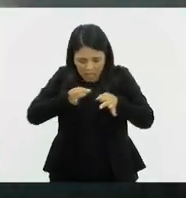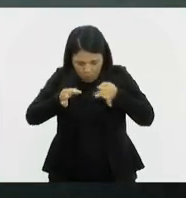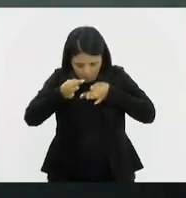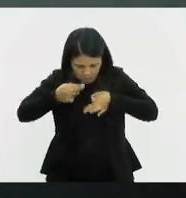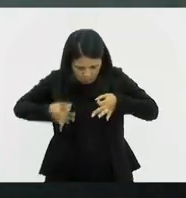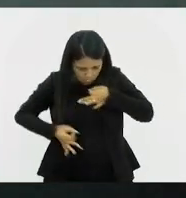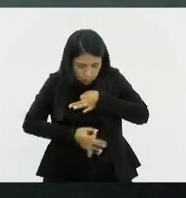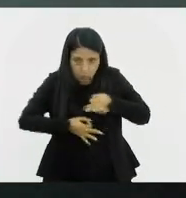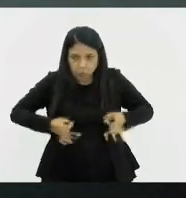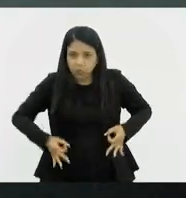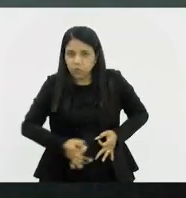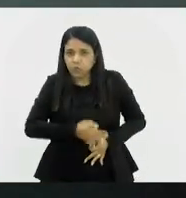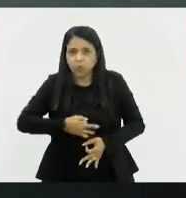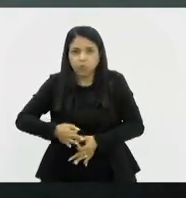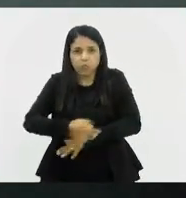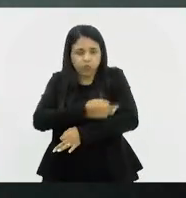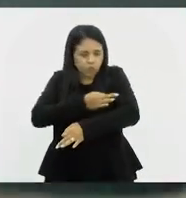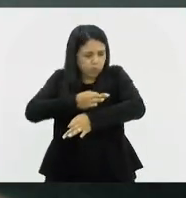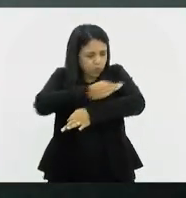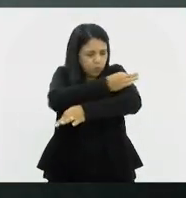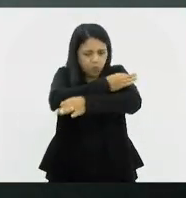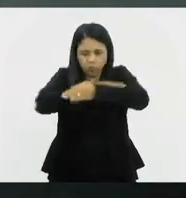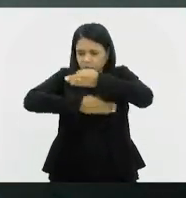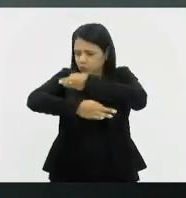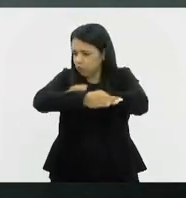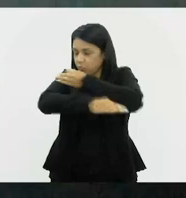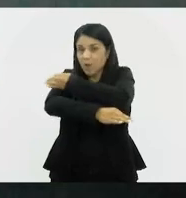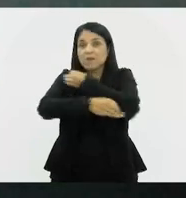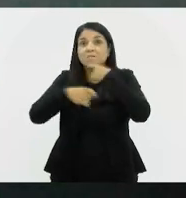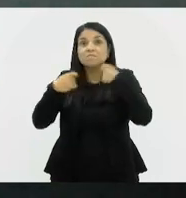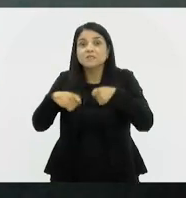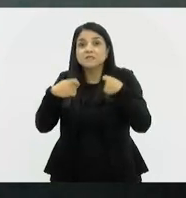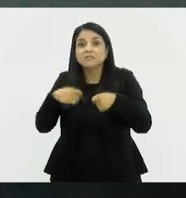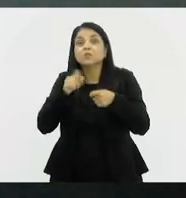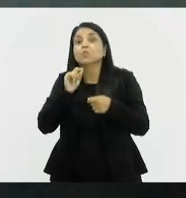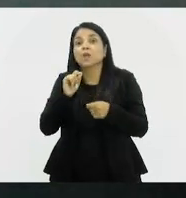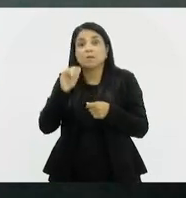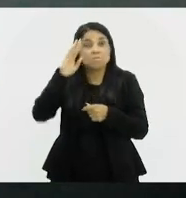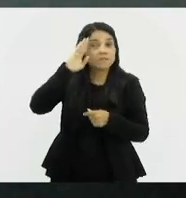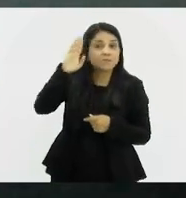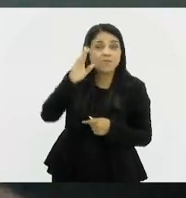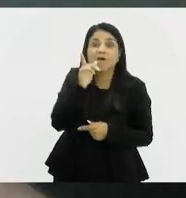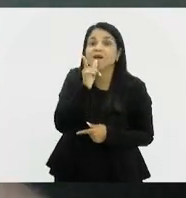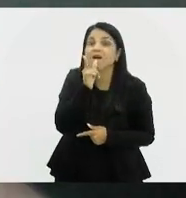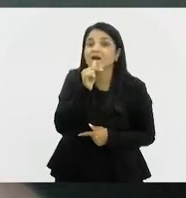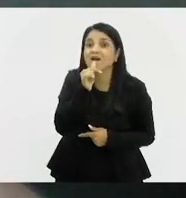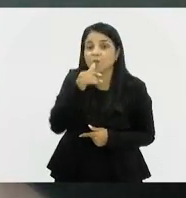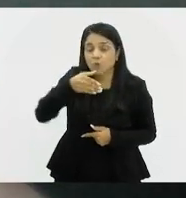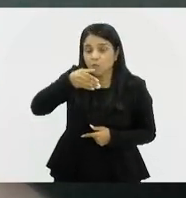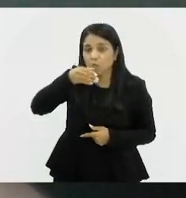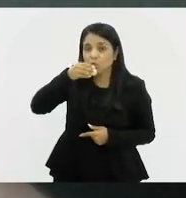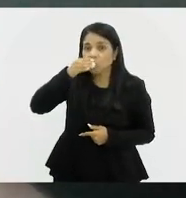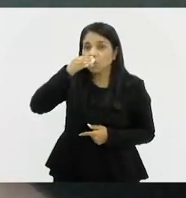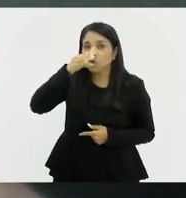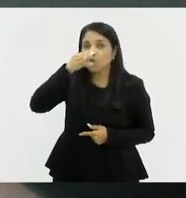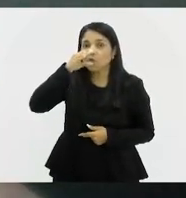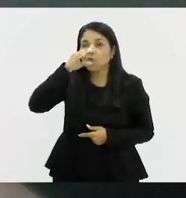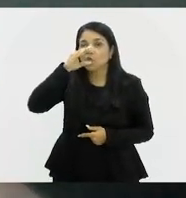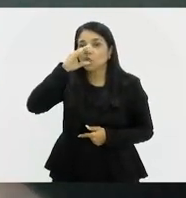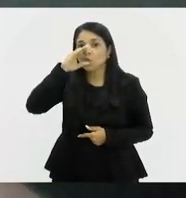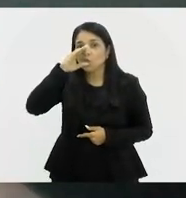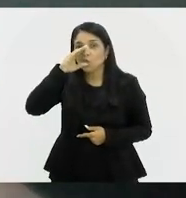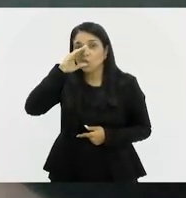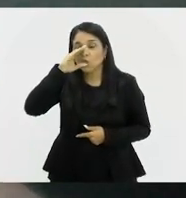que estar túrgida, cheinha. E como é? A hidratação. Isso traduz bem,